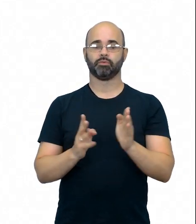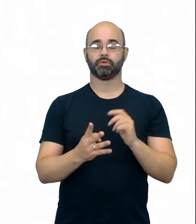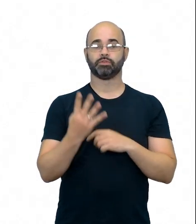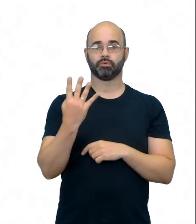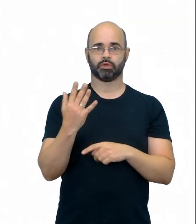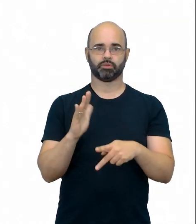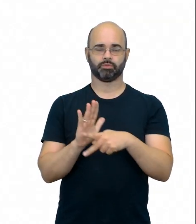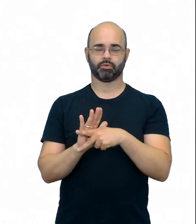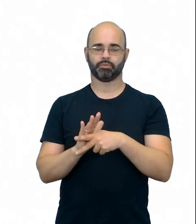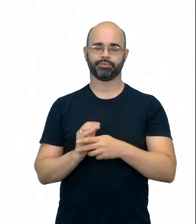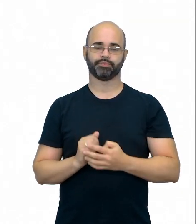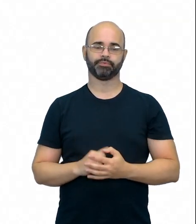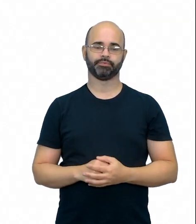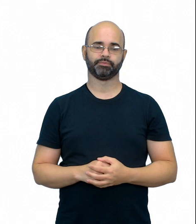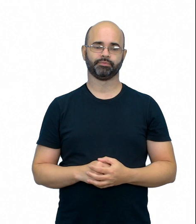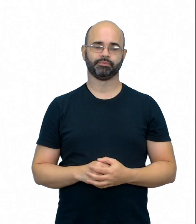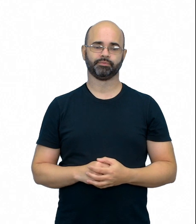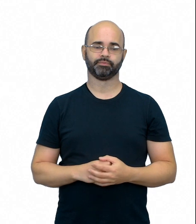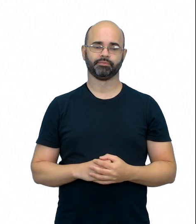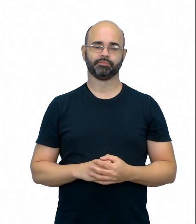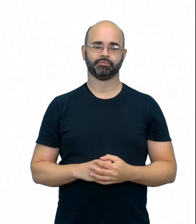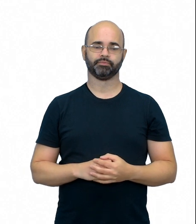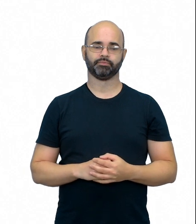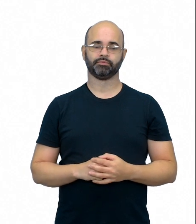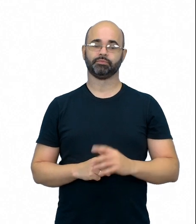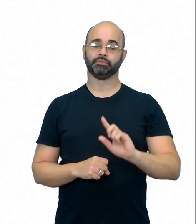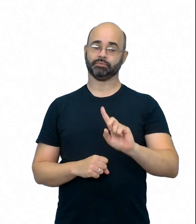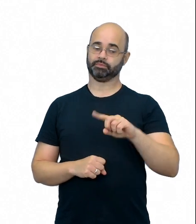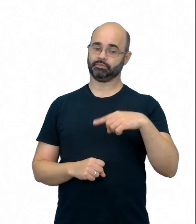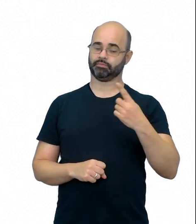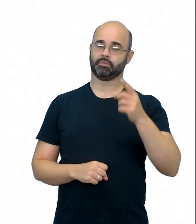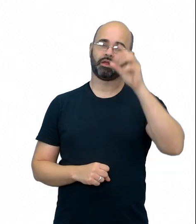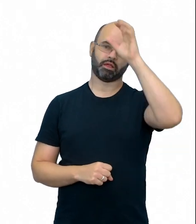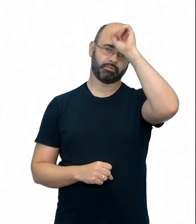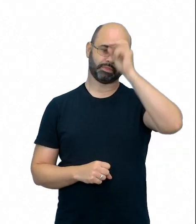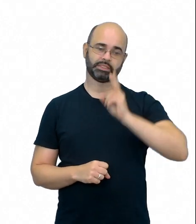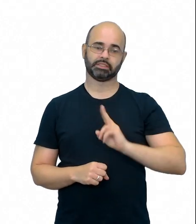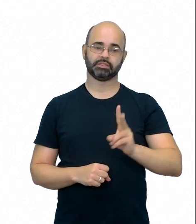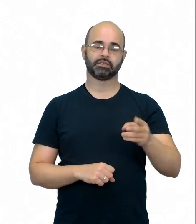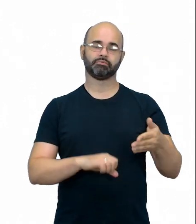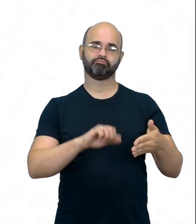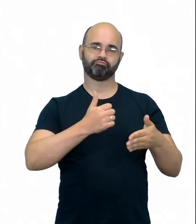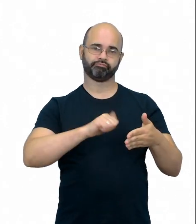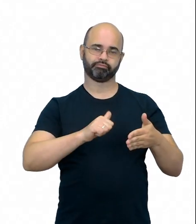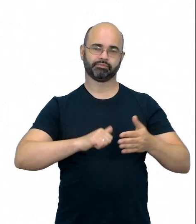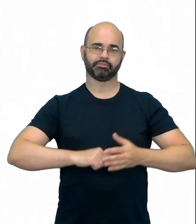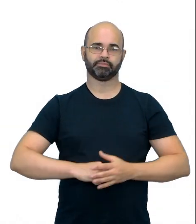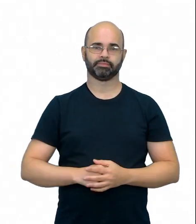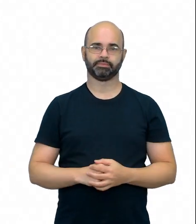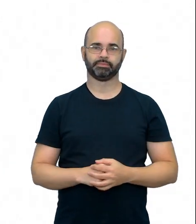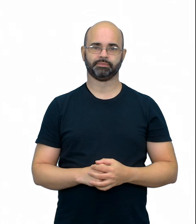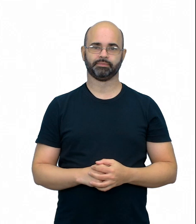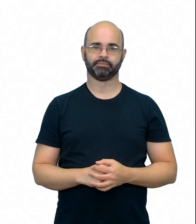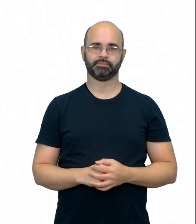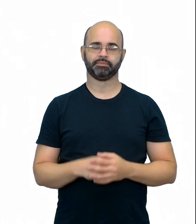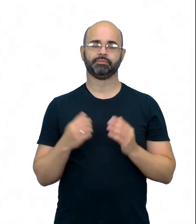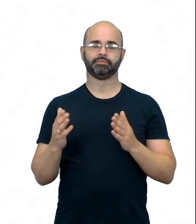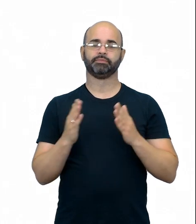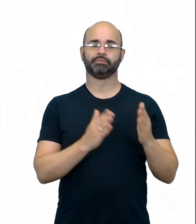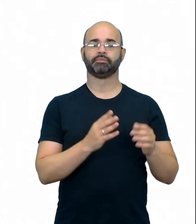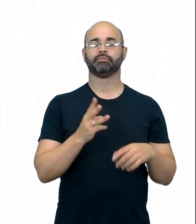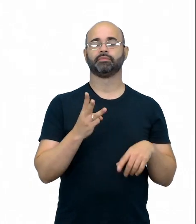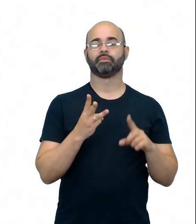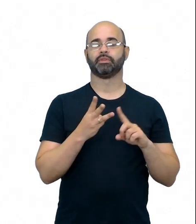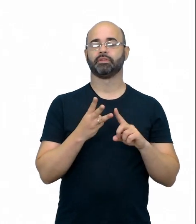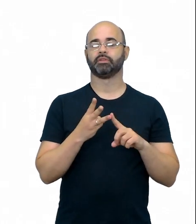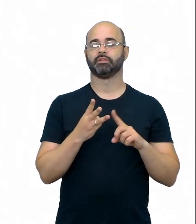4, para depois analisar o Aprender Sempre. E o nosso terceiro momento, então, a proposta de